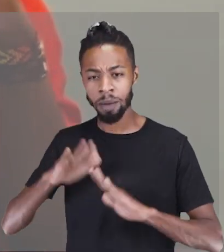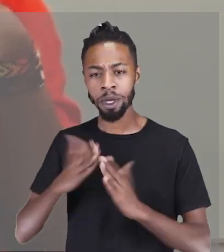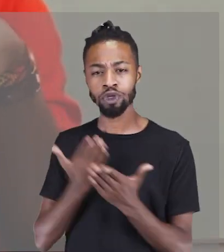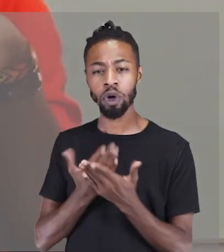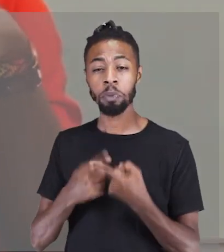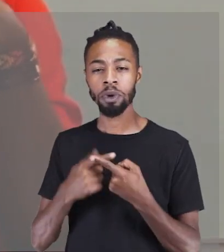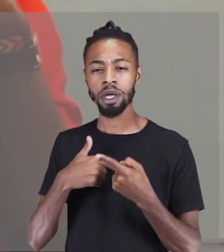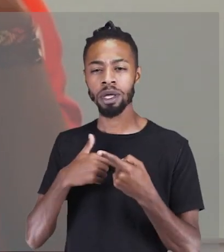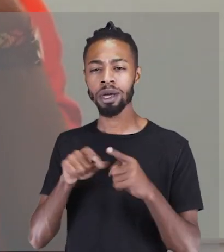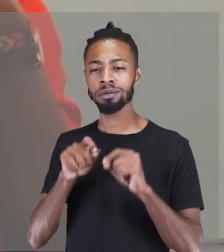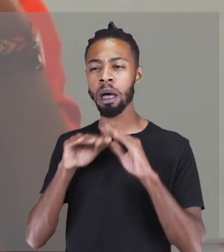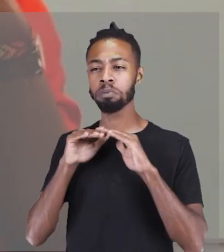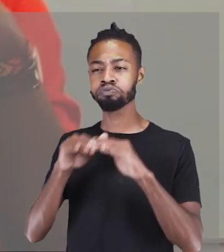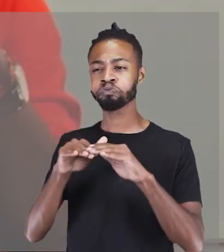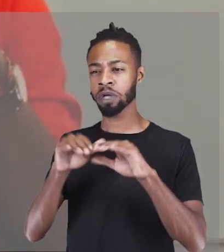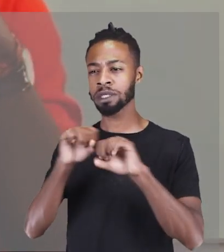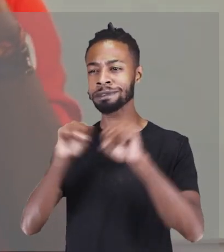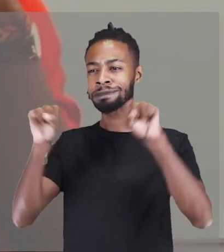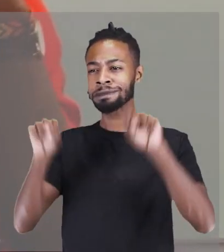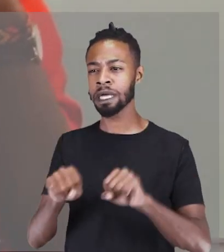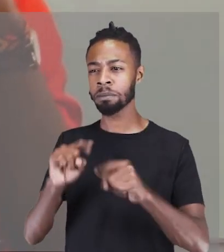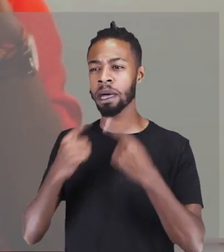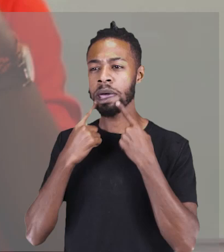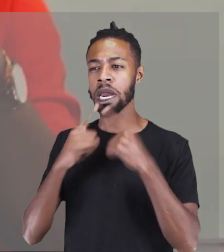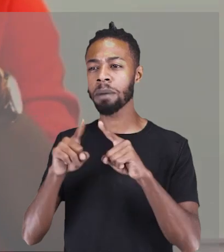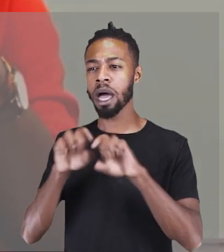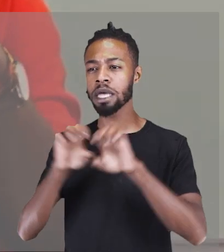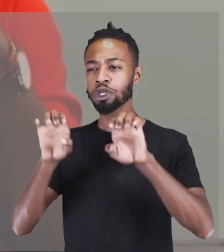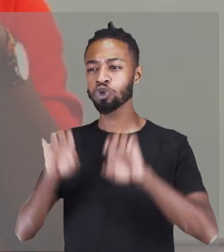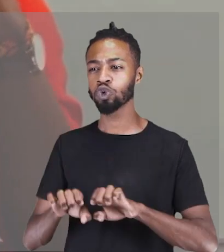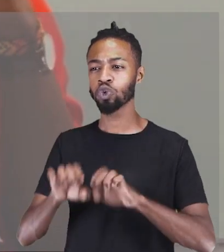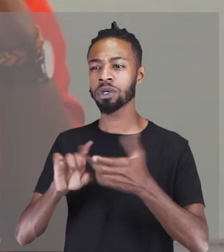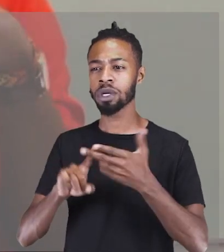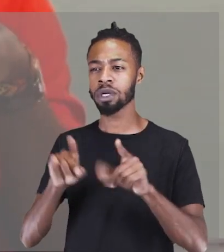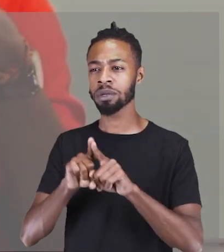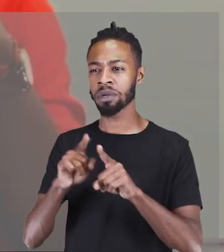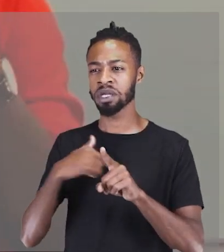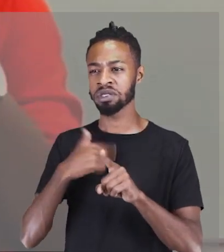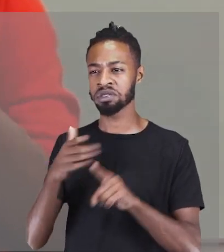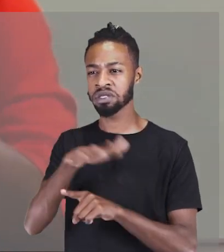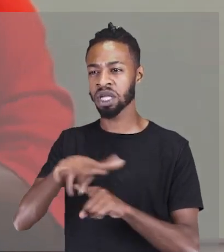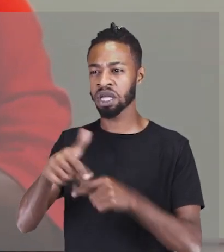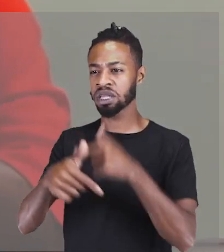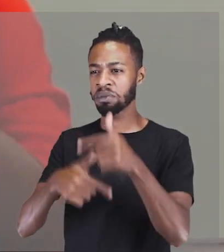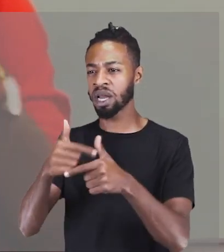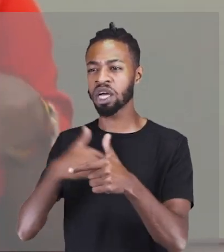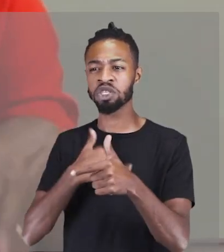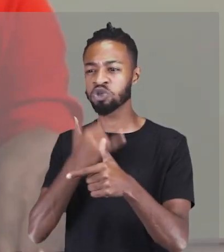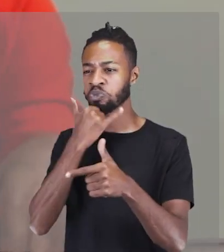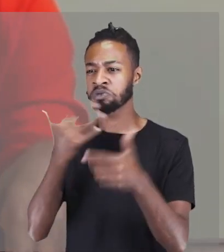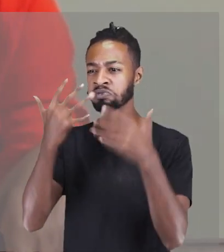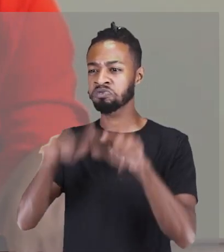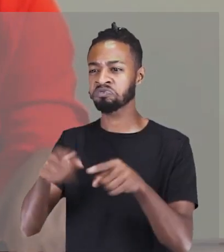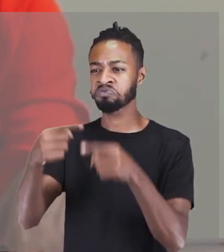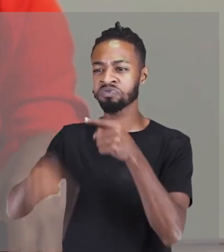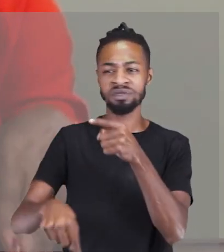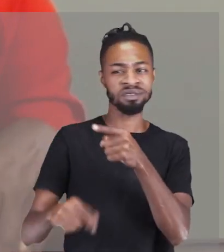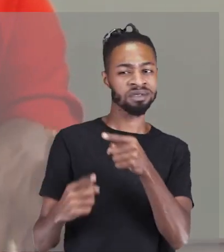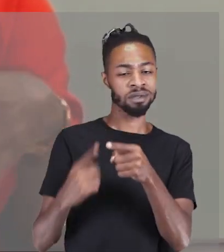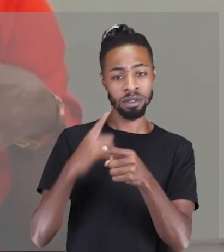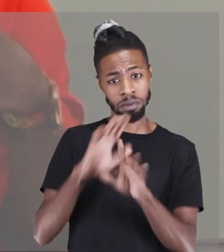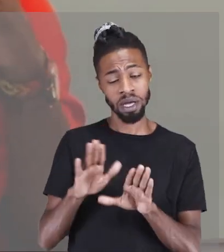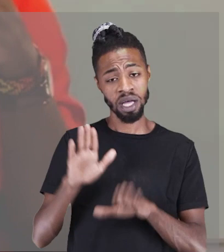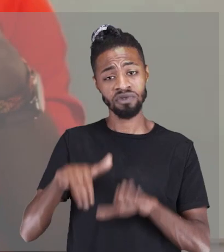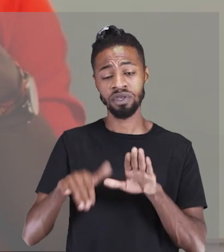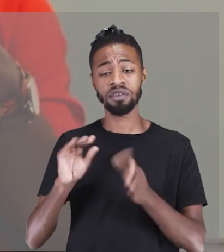vai para a escola para questionar o sistema, reclamar da infraestrutura, se recusar a trabalhar com aquelas condições, o que é muito justo,